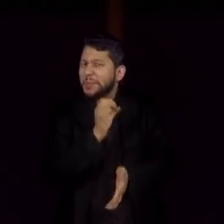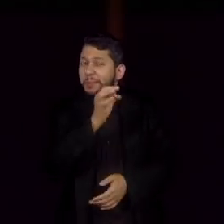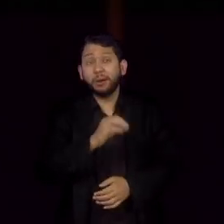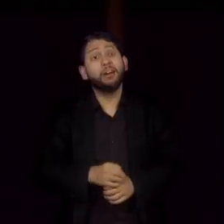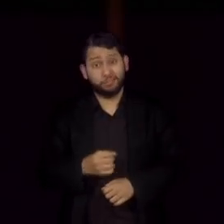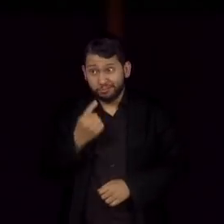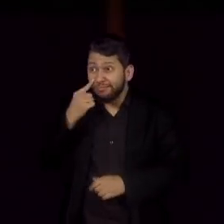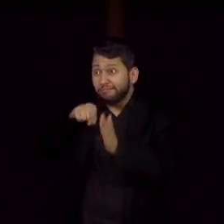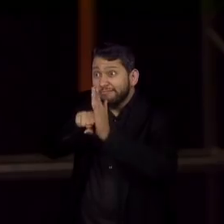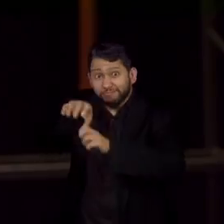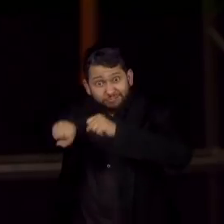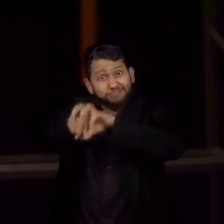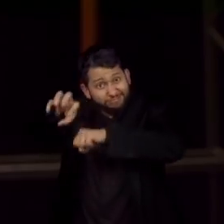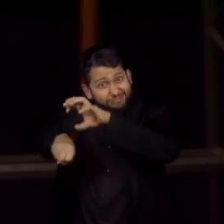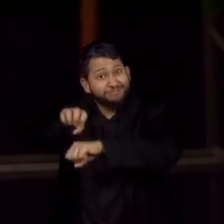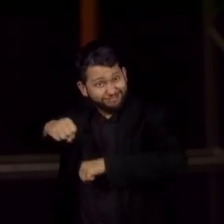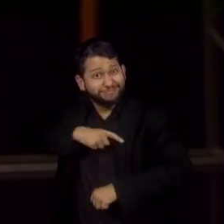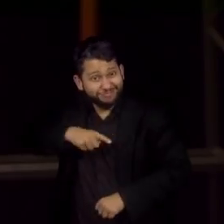vida.